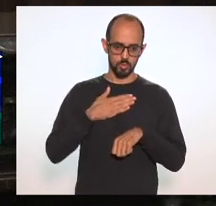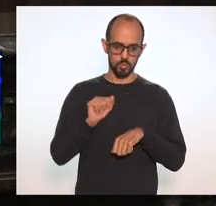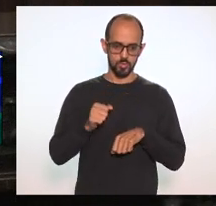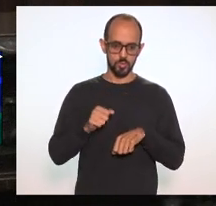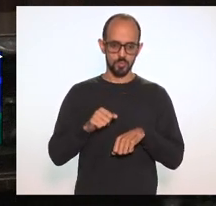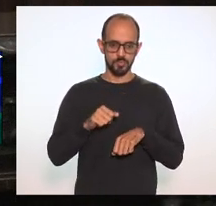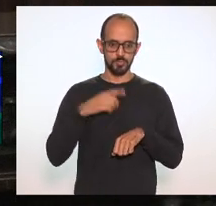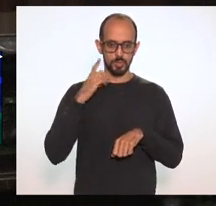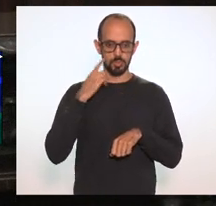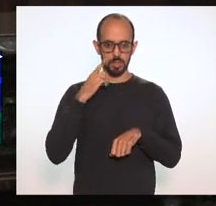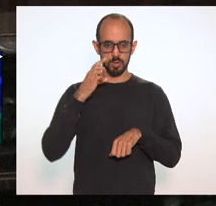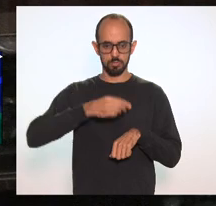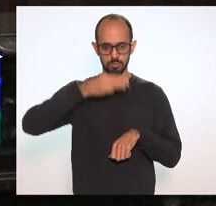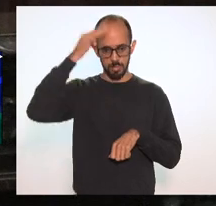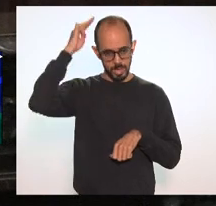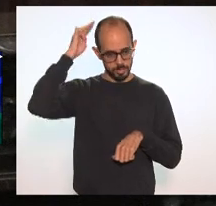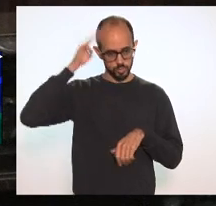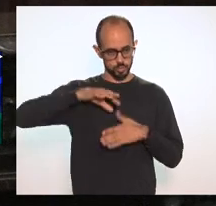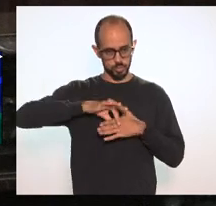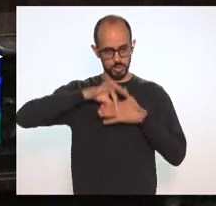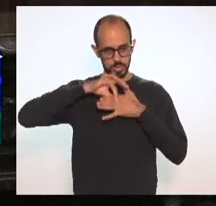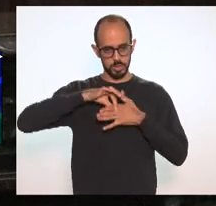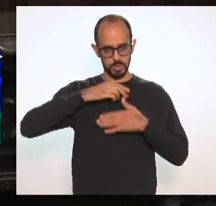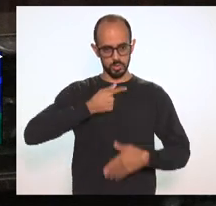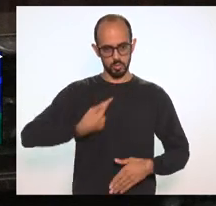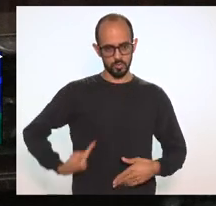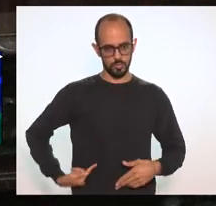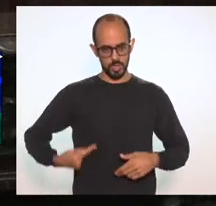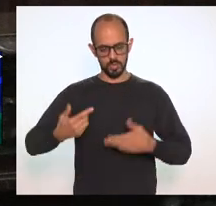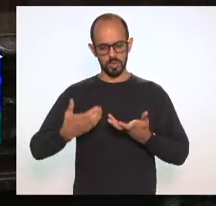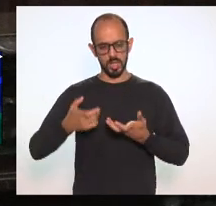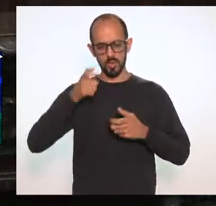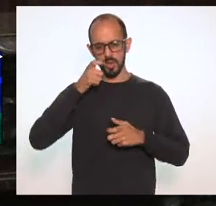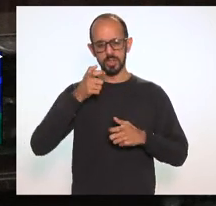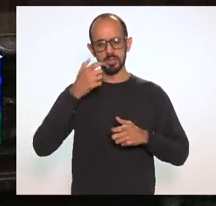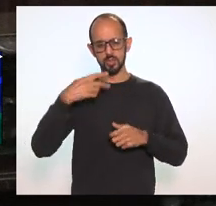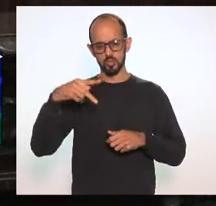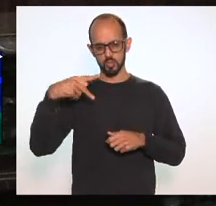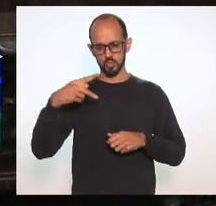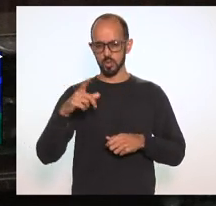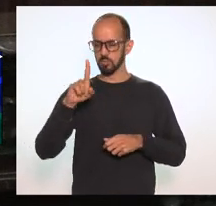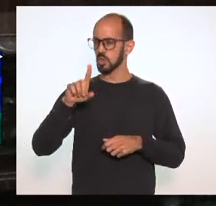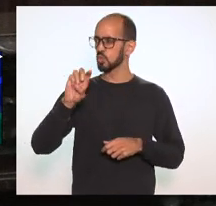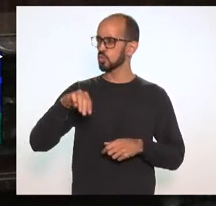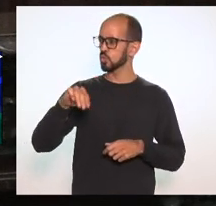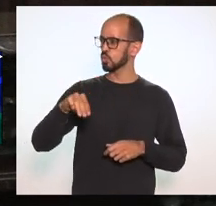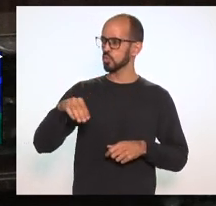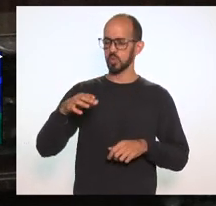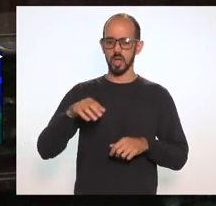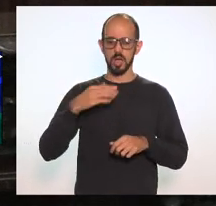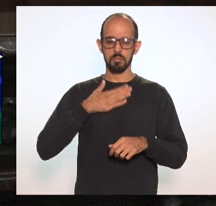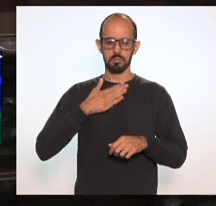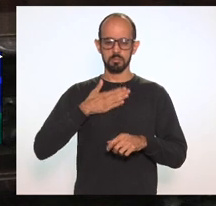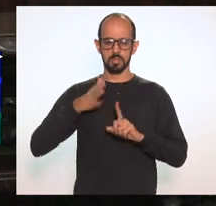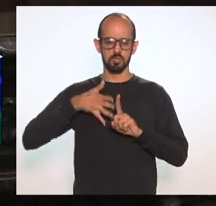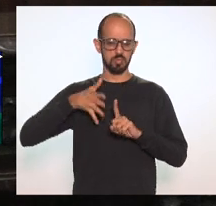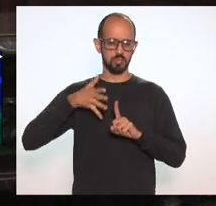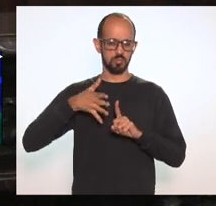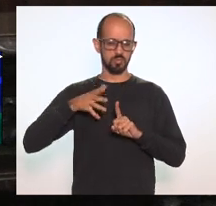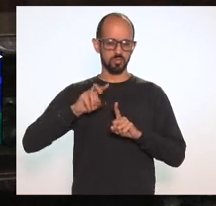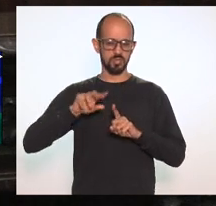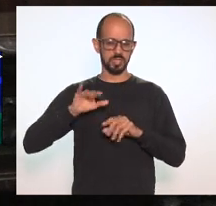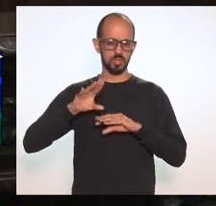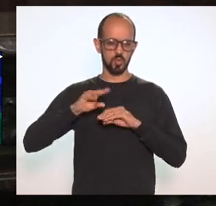para o Márcio Pacheco líder do governo minutinho de sua atenção apenas a minha palavra vai ser muito